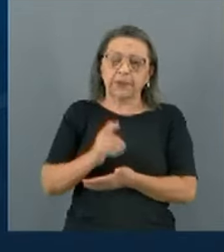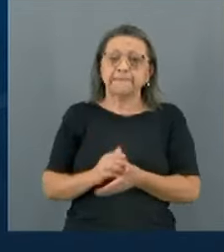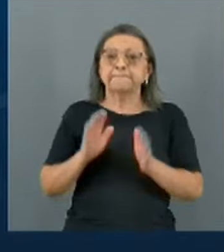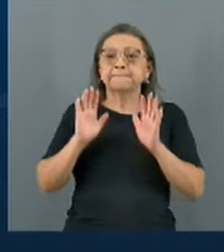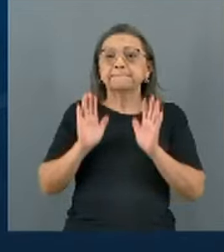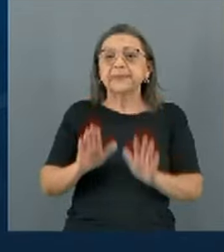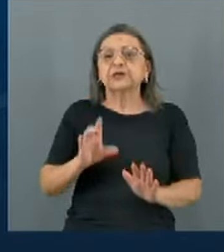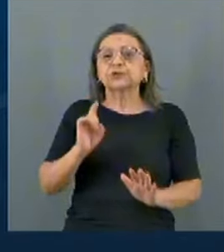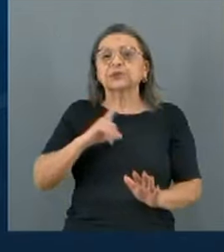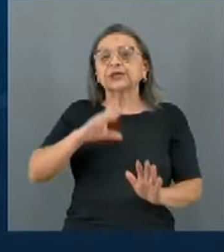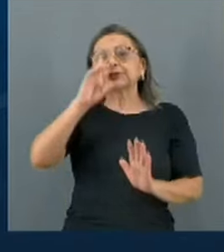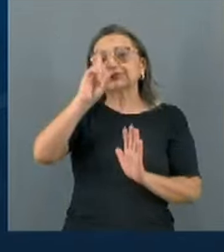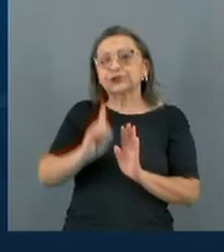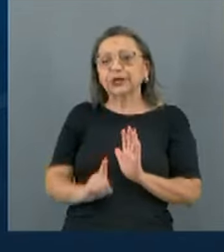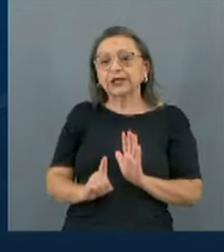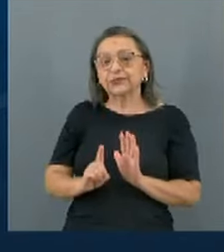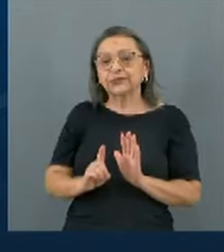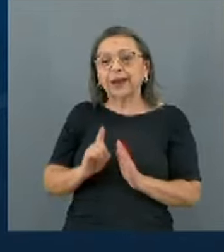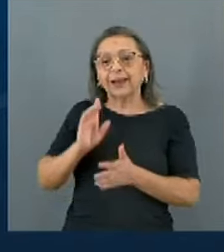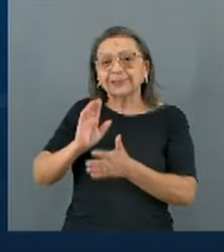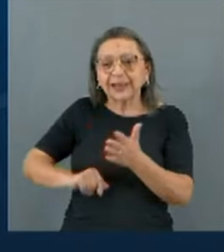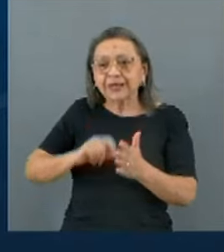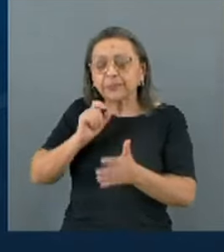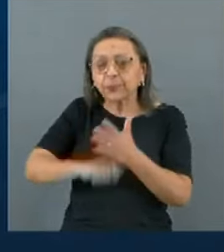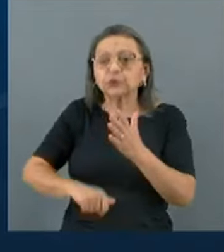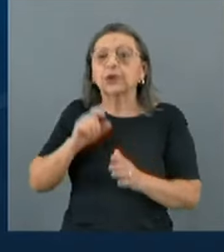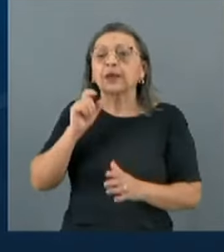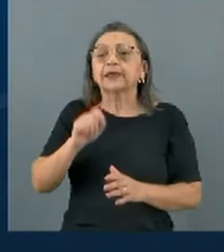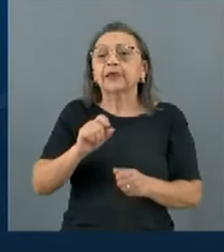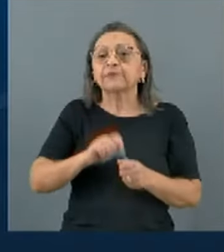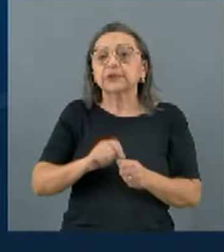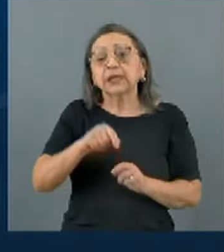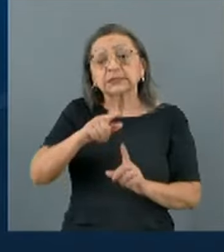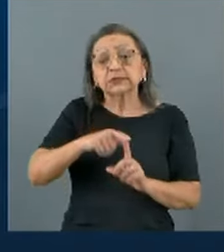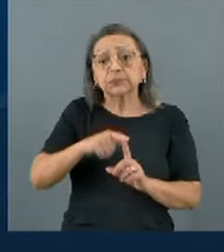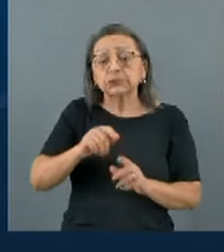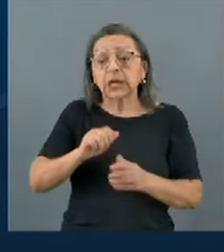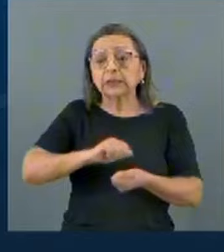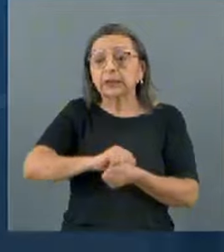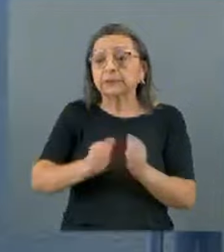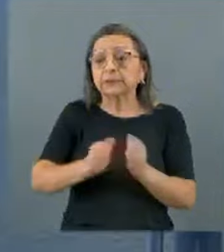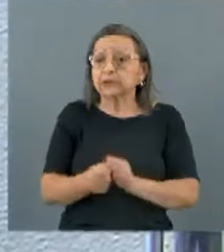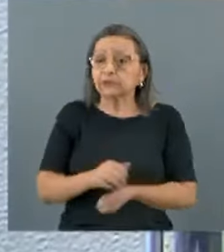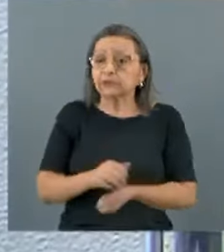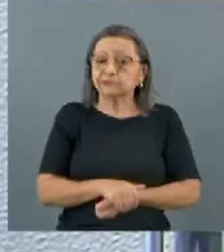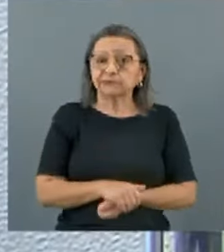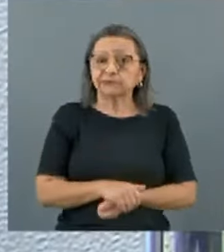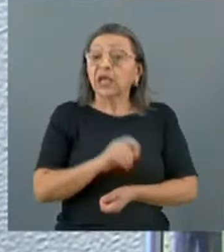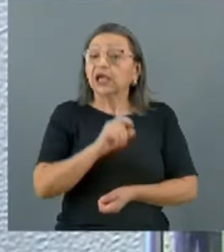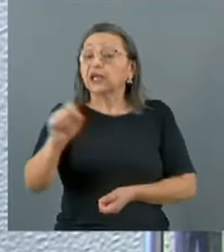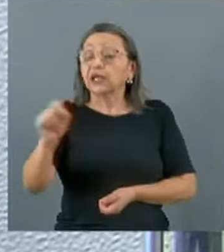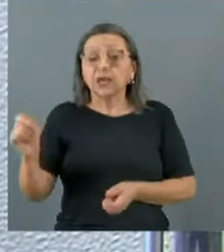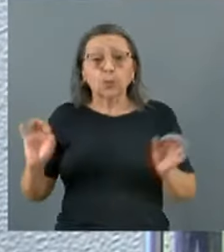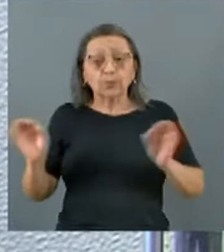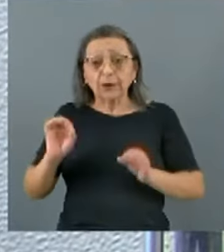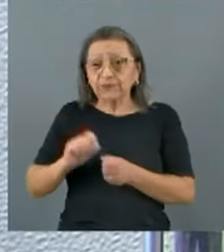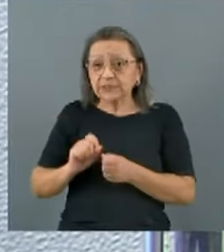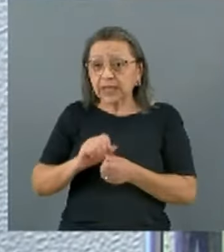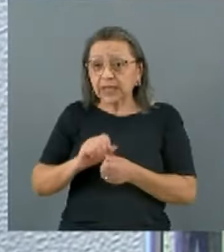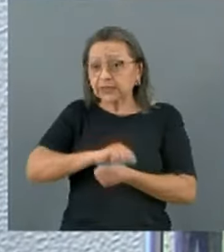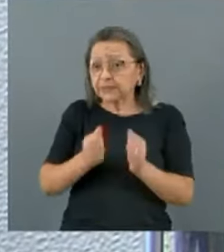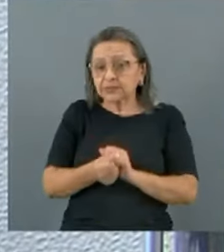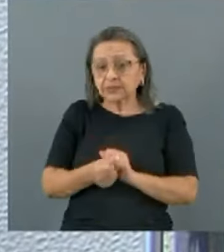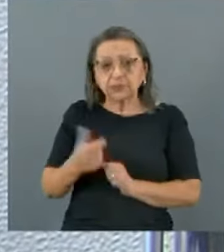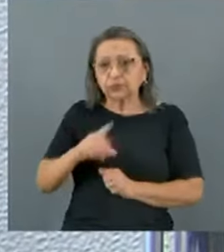terá direito à isenção quem fizer esse tipo de adaptação. Quem não fizer a adaptação não tem